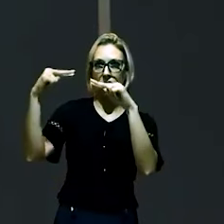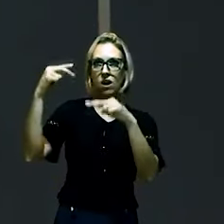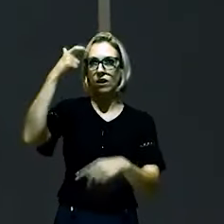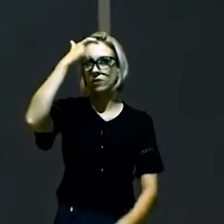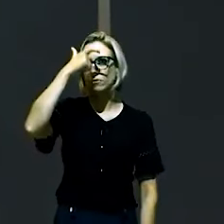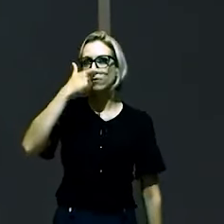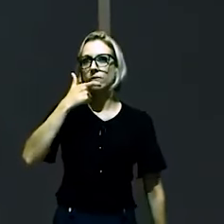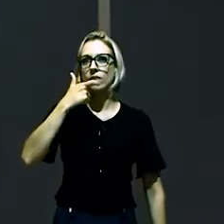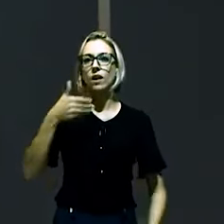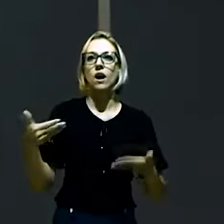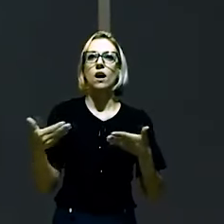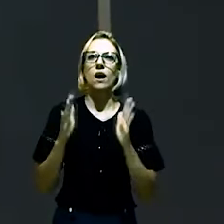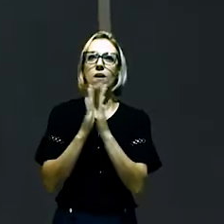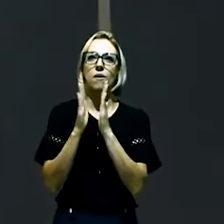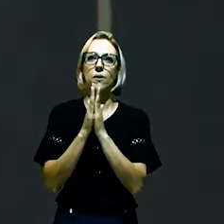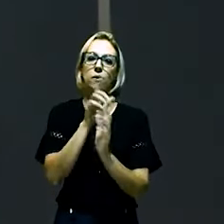O apelo que eu vou fazer aqui hoje